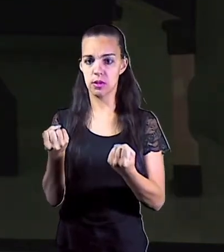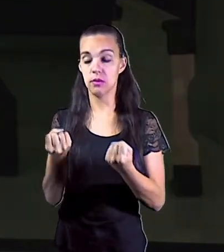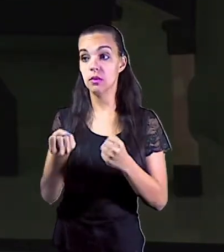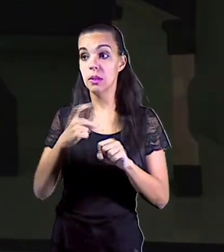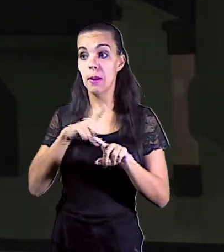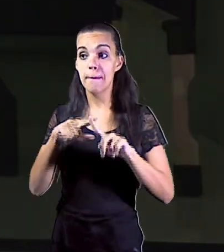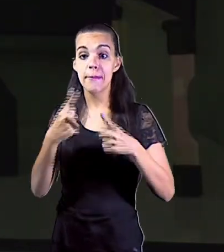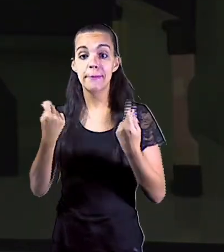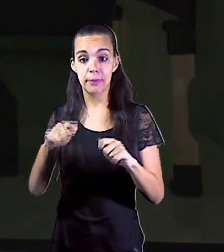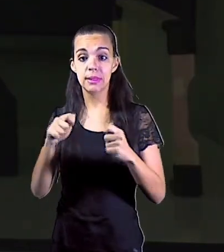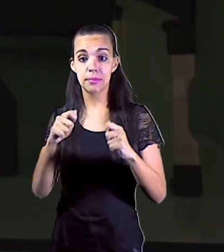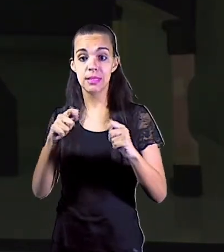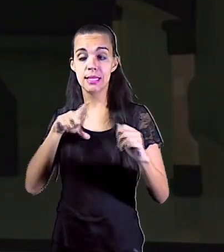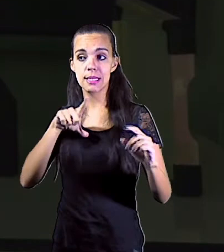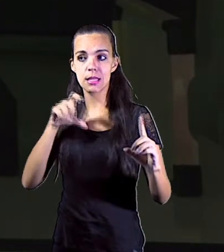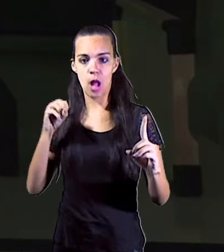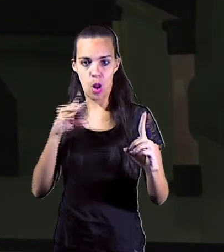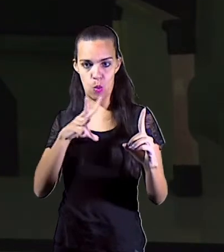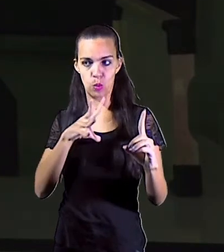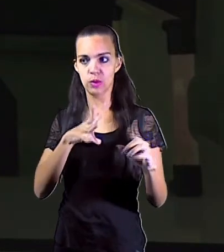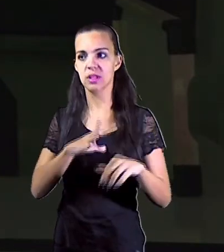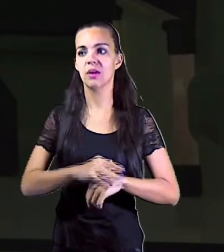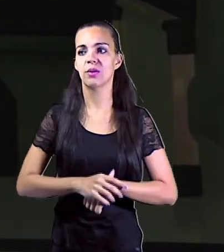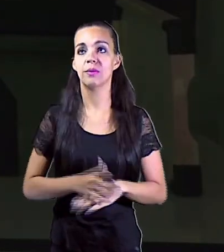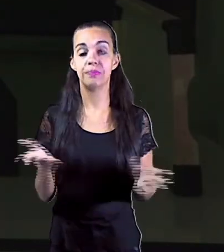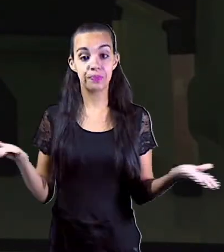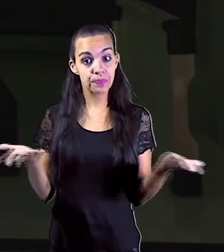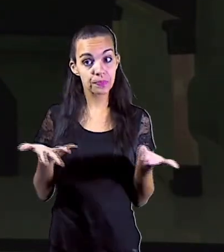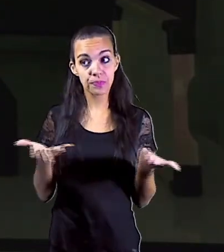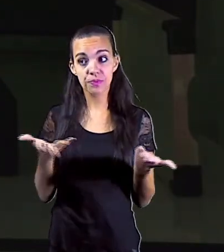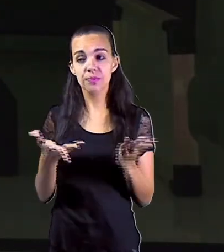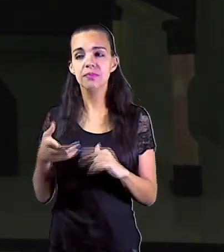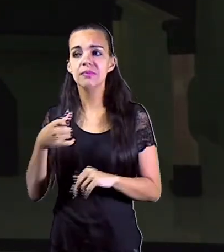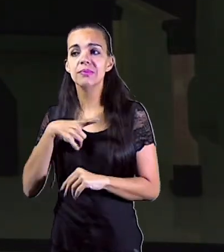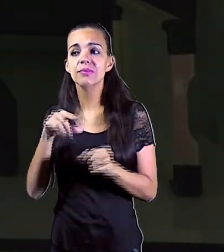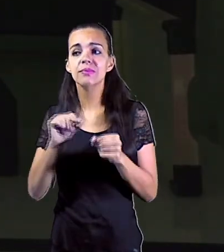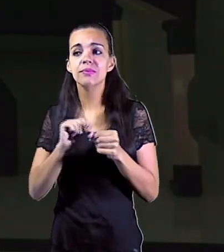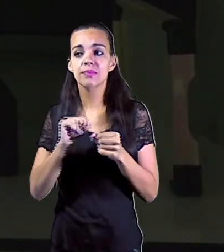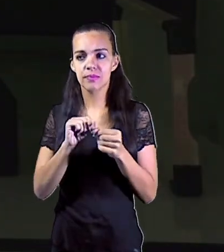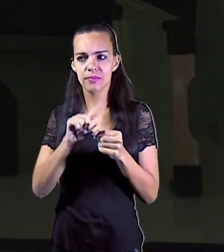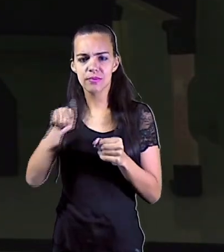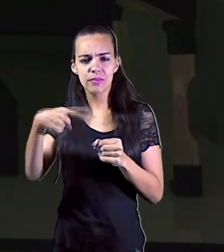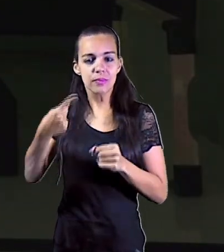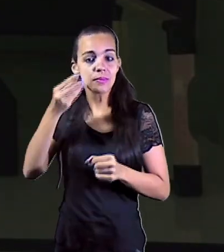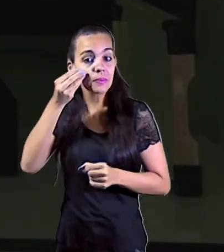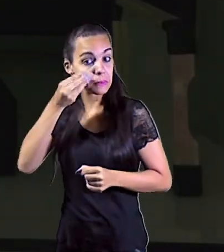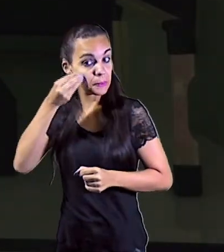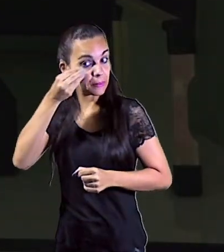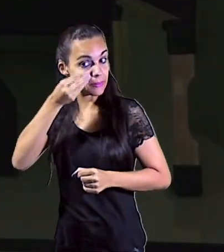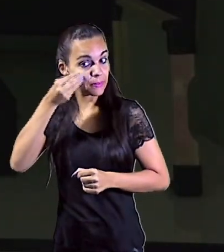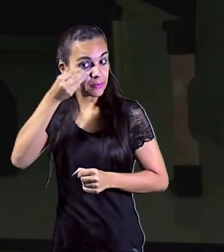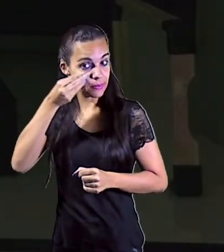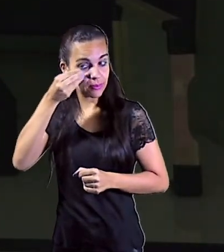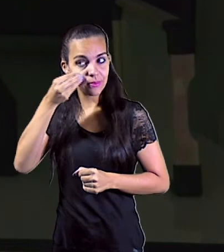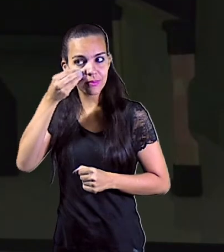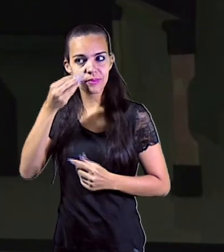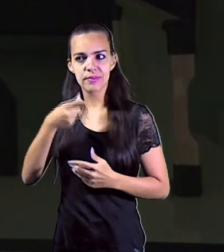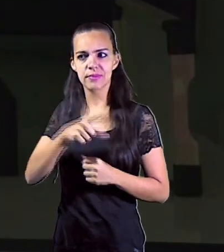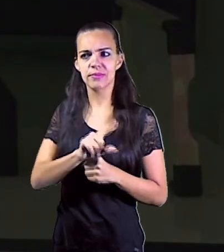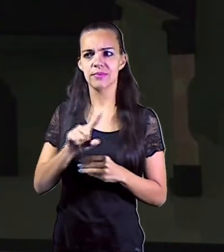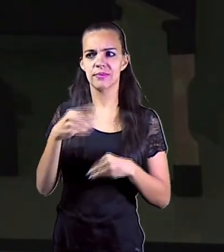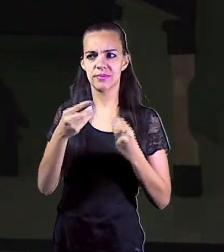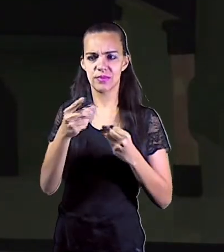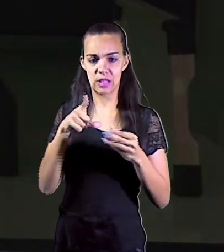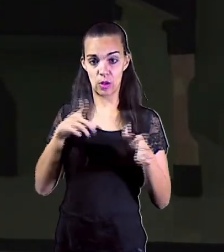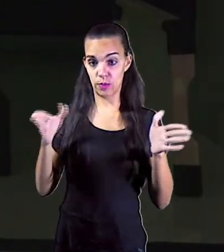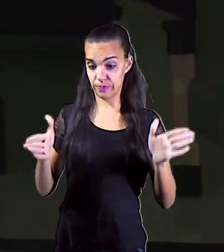desses objetos, ok? Agora, nós vamos fazer outra experiência. Então, eu peguei